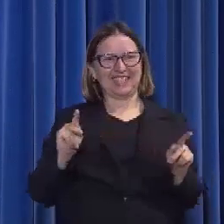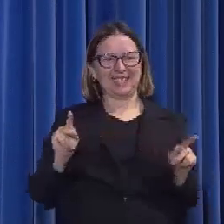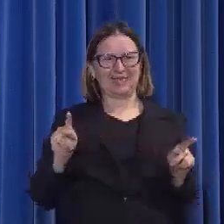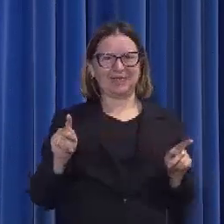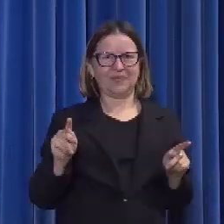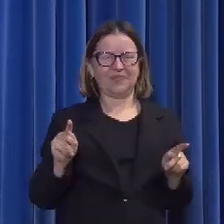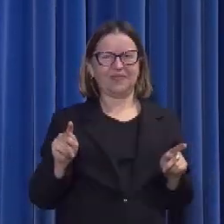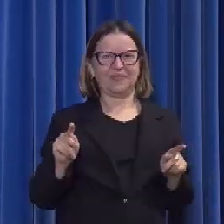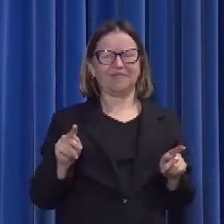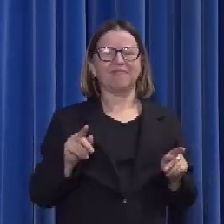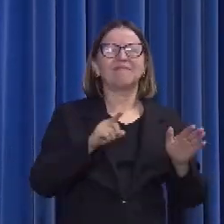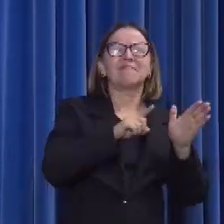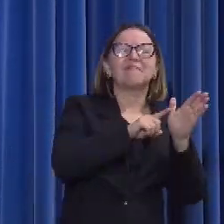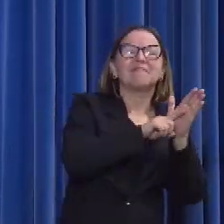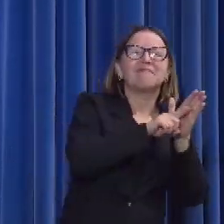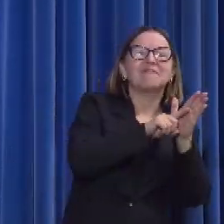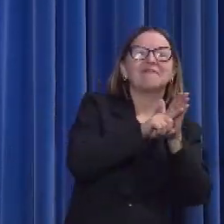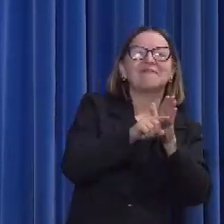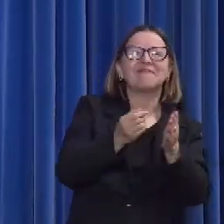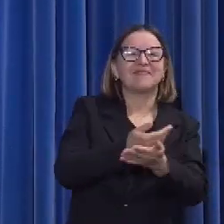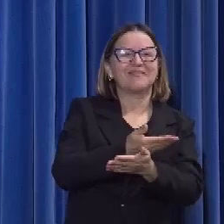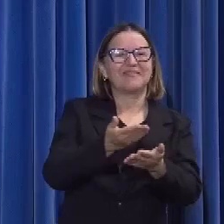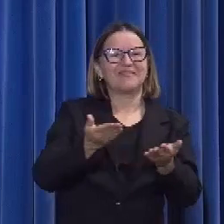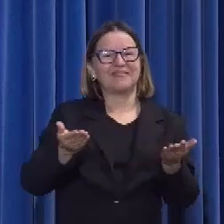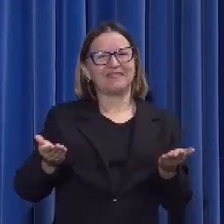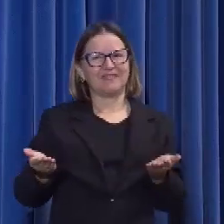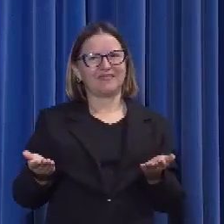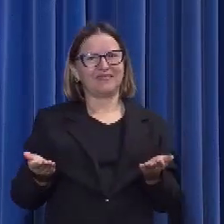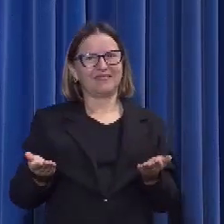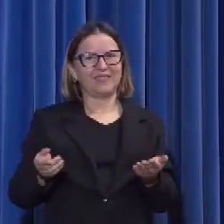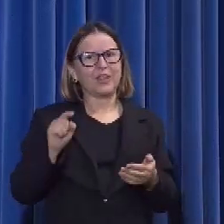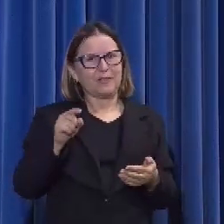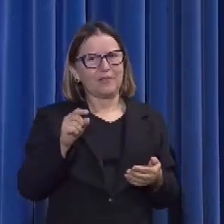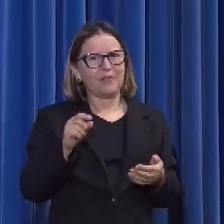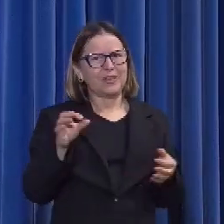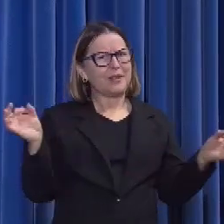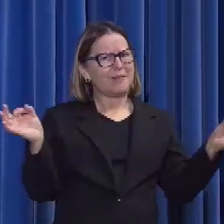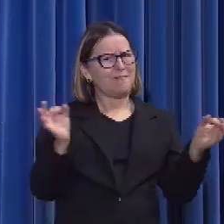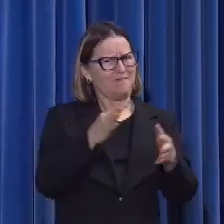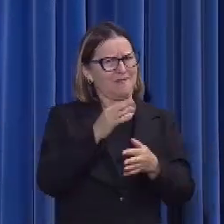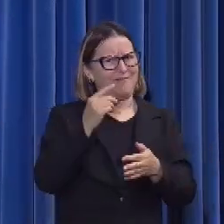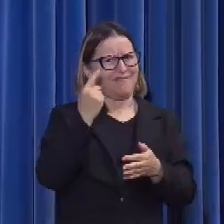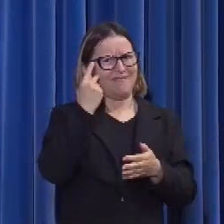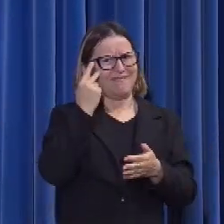Queria fazer uma pergunta para vocês. Você está pronto para partir?